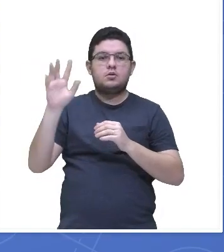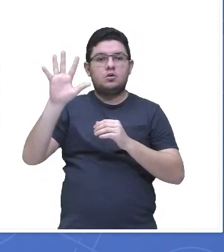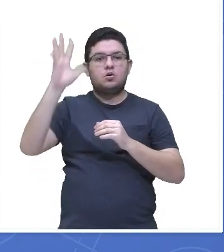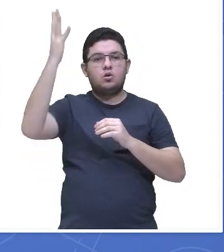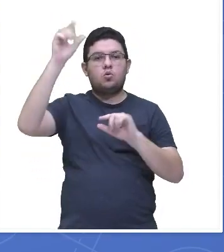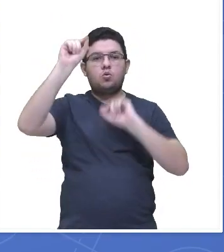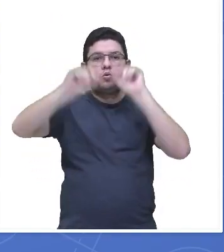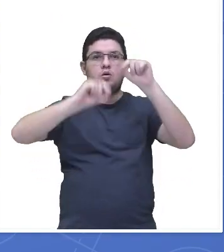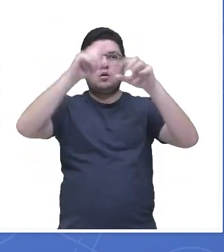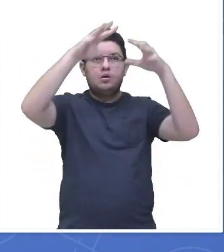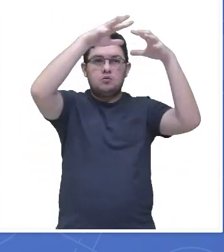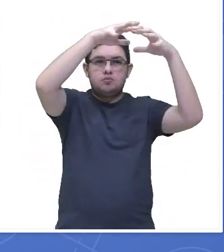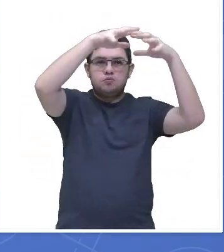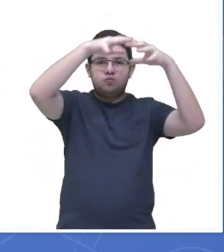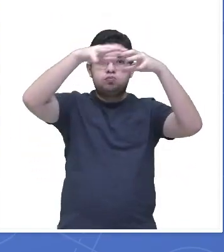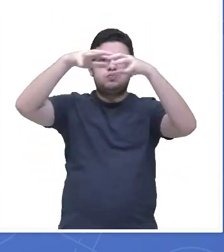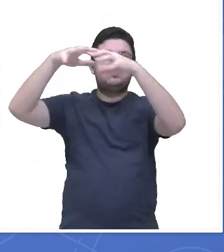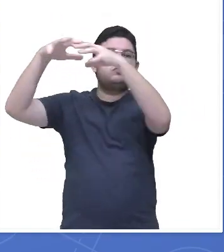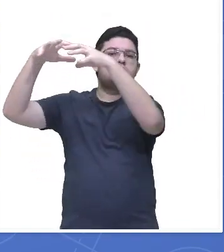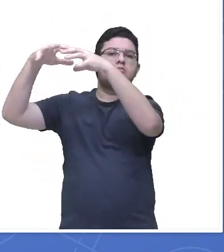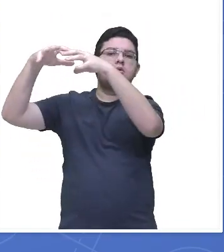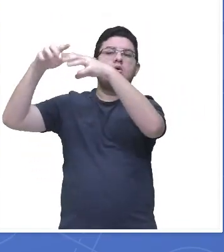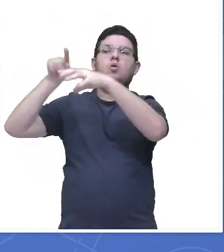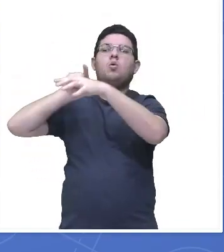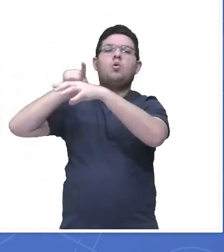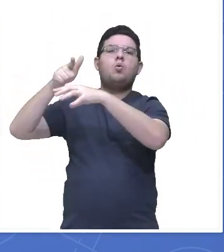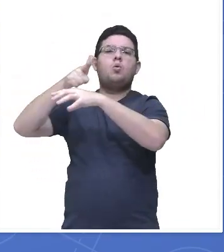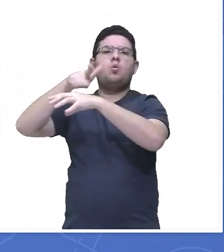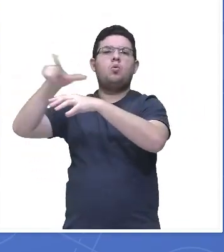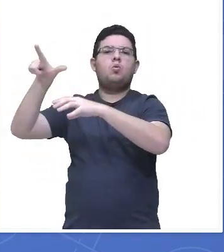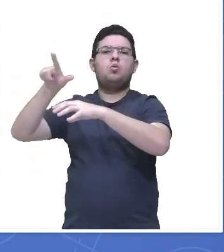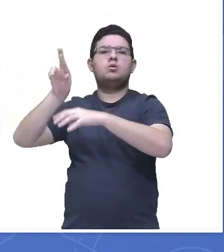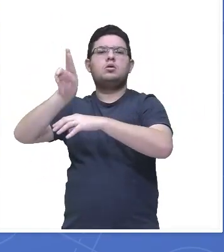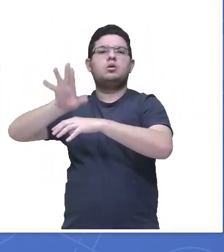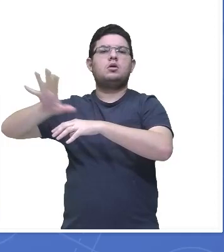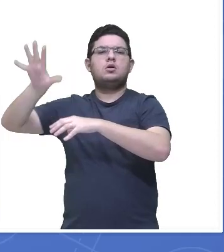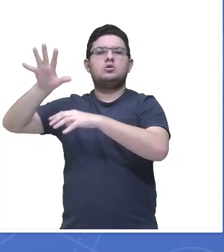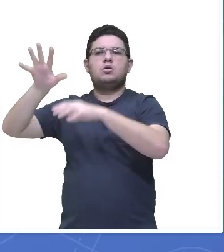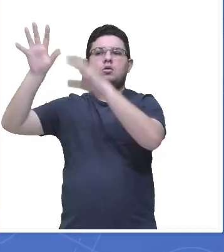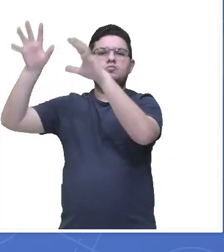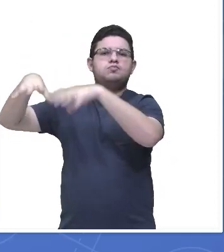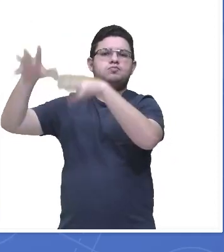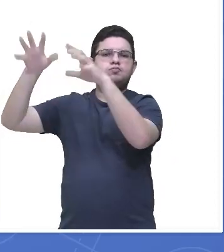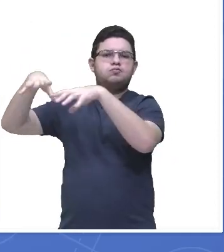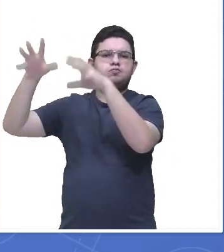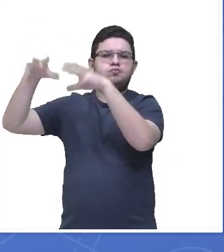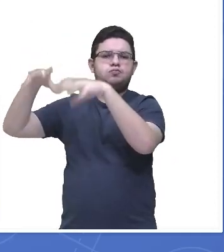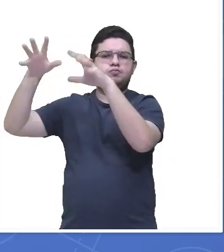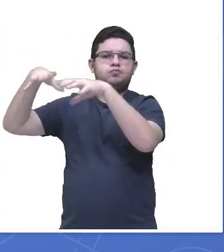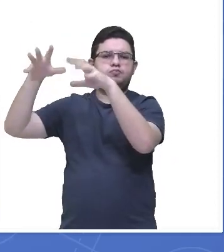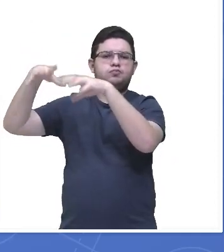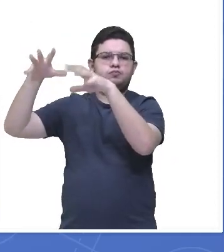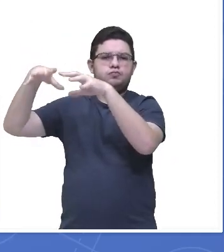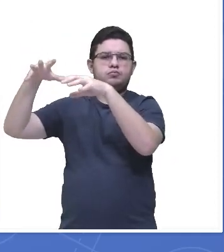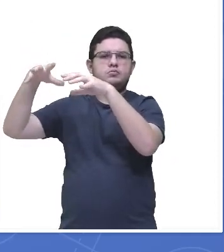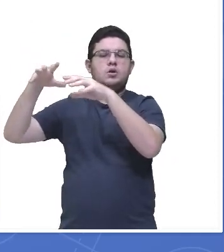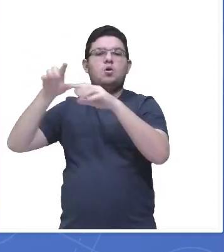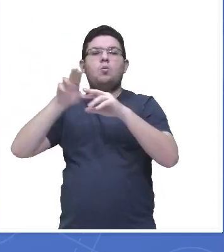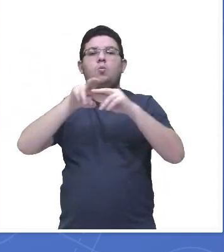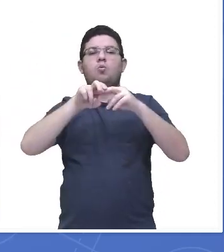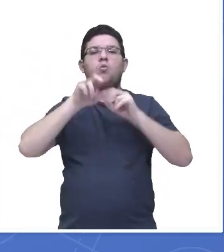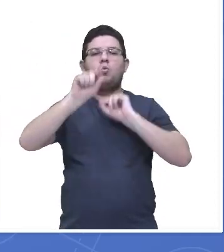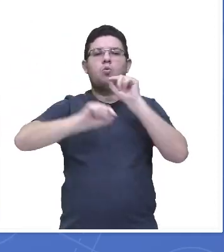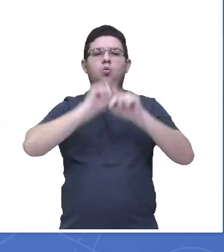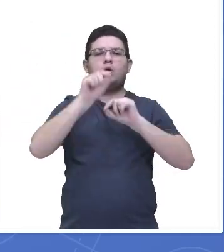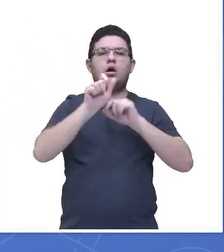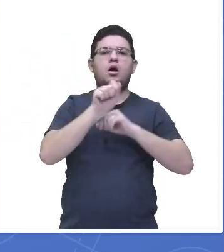outras regiões. São chamados rios voadores, muito conhecidos aí na nossa região. São as chuvas a partir das massas de ar que saem